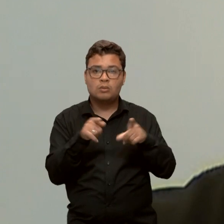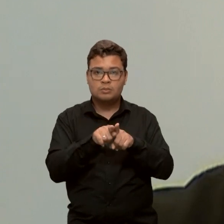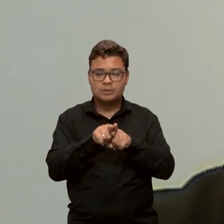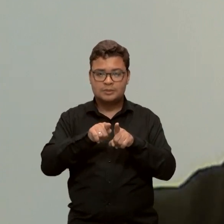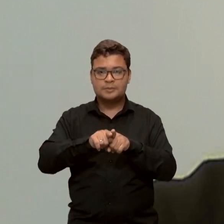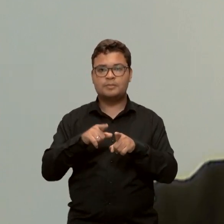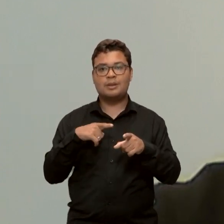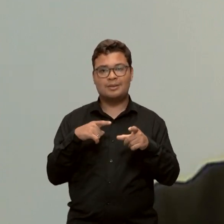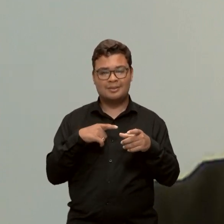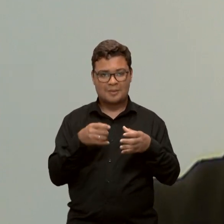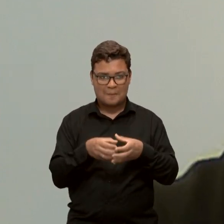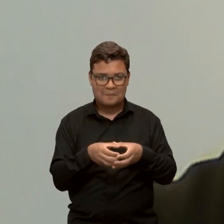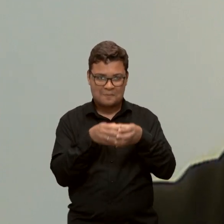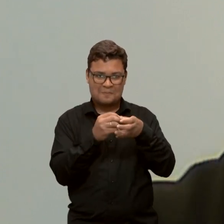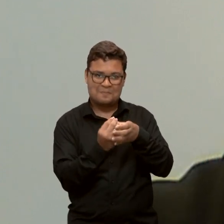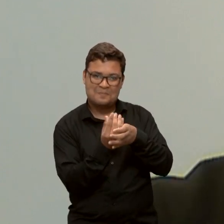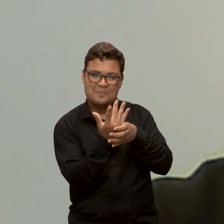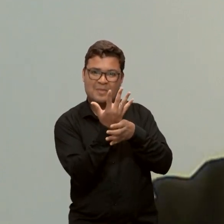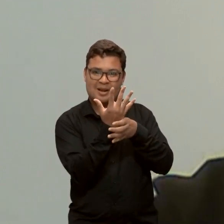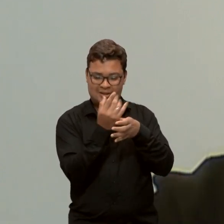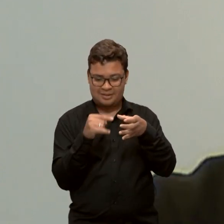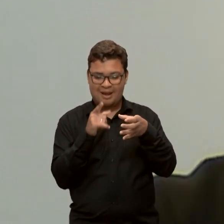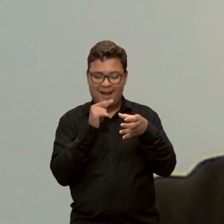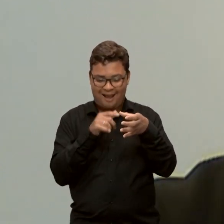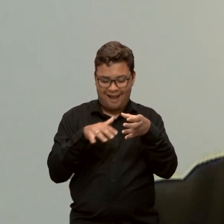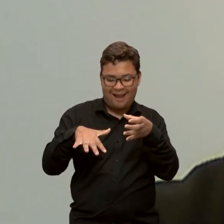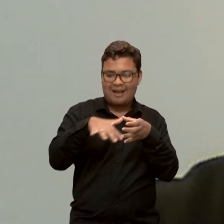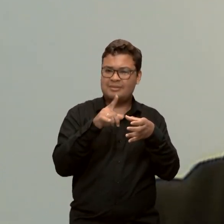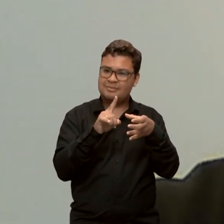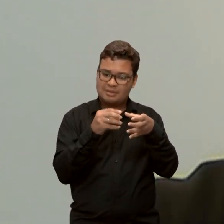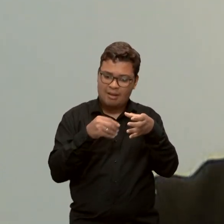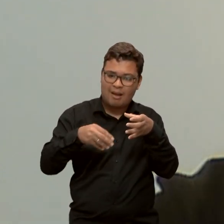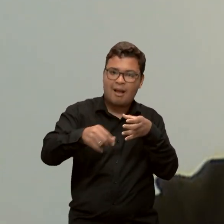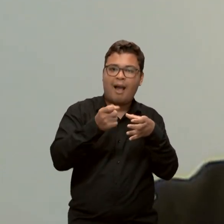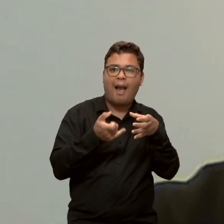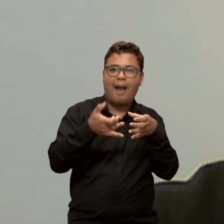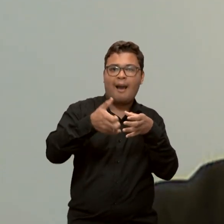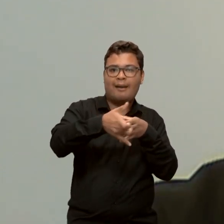imóvel, olhar suas calhas, caixa d'água que se não está aberta, verificar